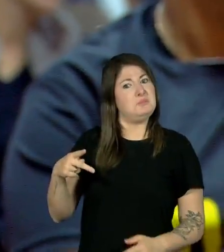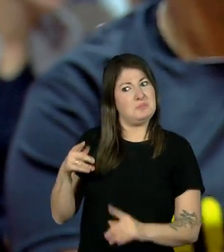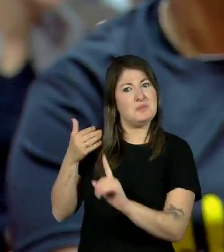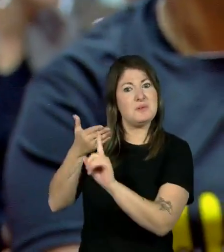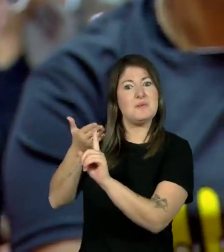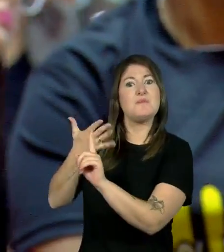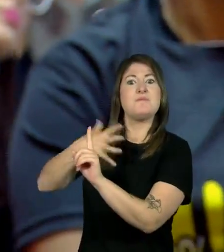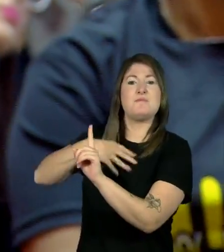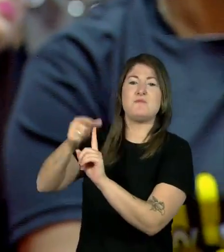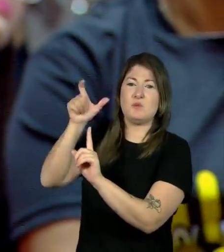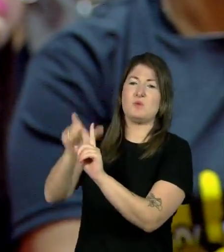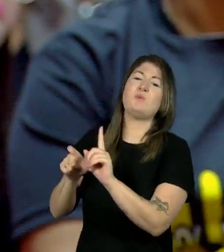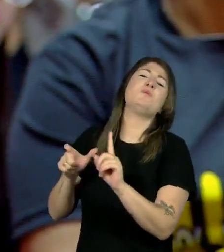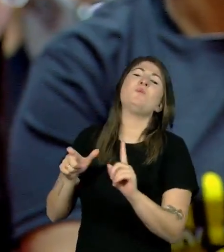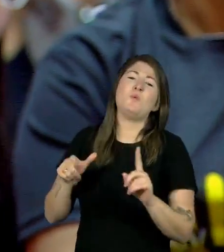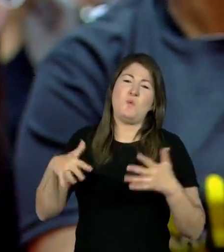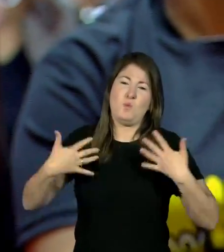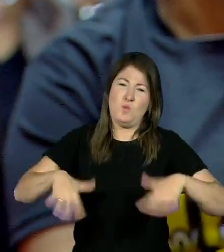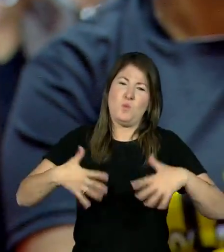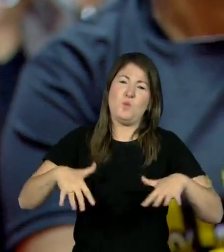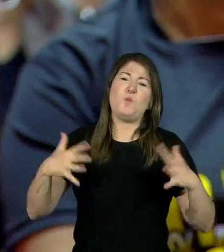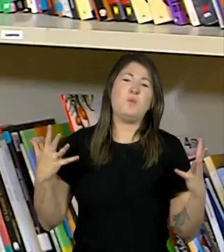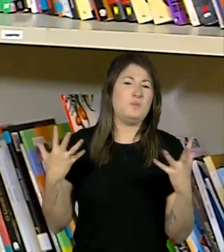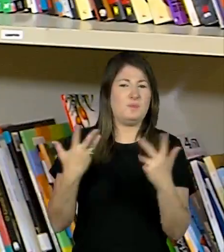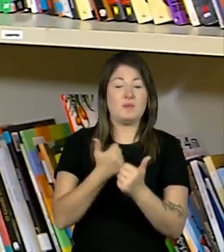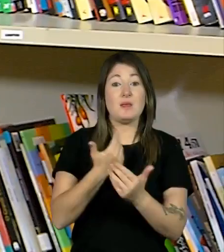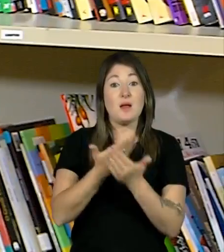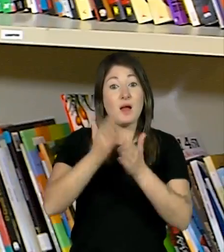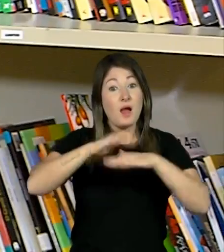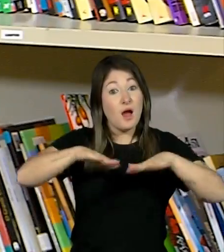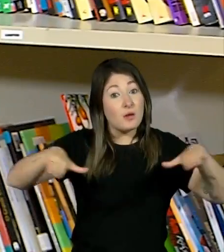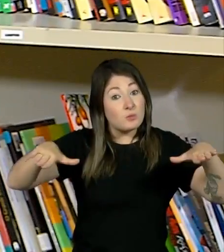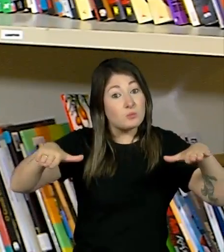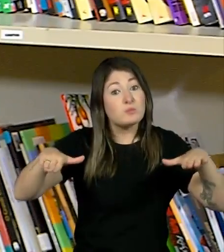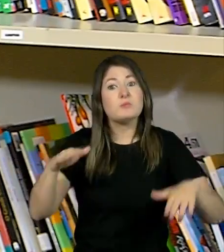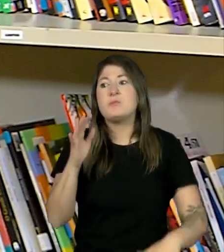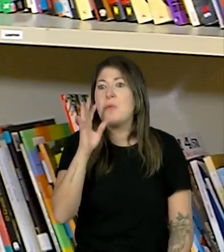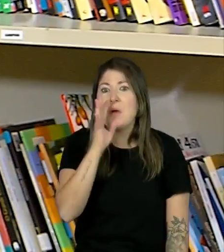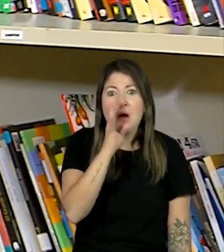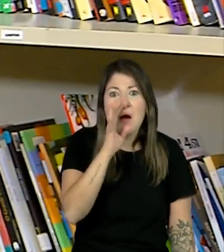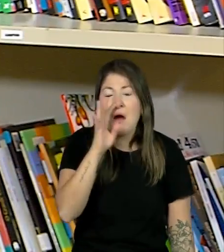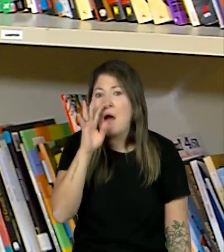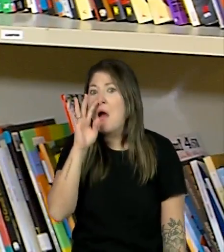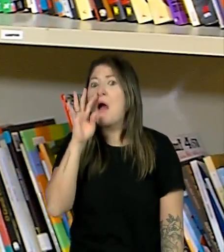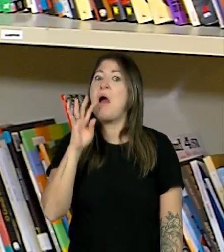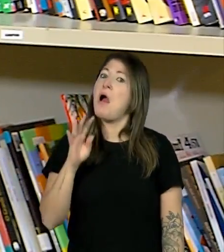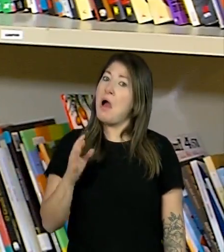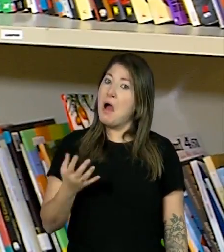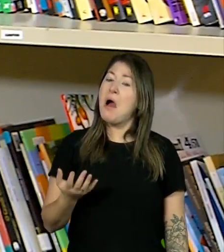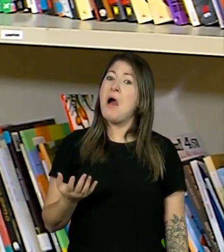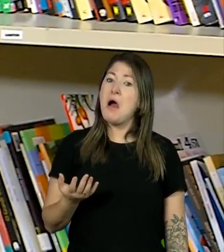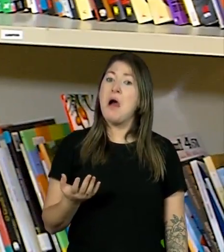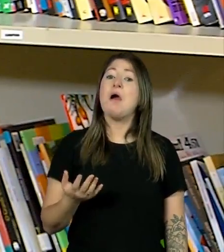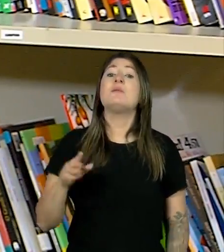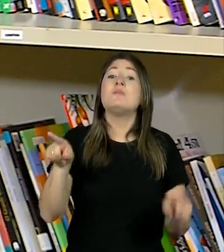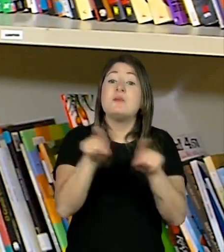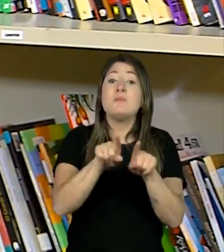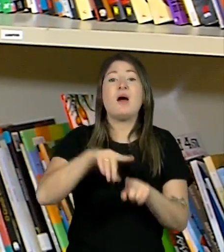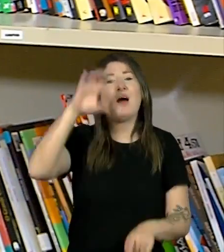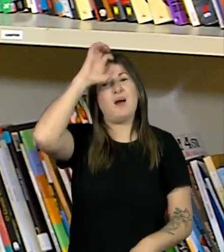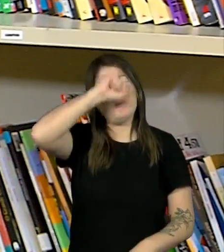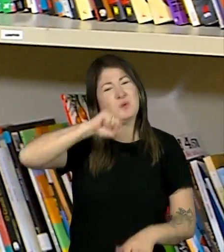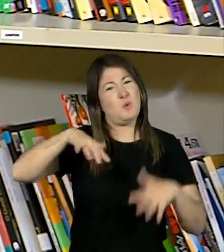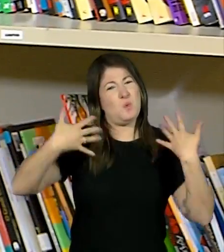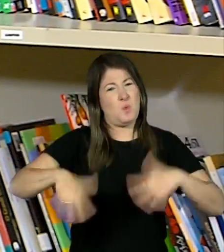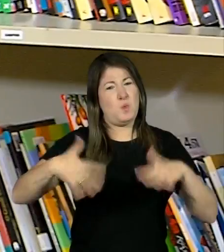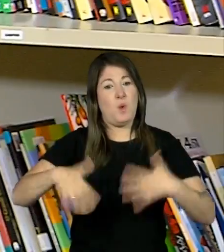uma experiência assim, maravilhosa para os alunos, como também para nós, professores, que aprendemos muito com o seu João, que é o filho